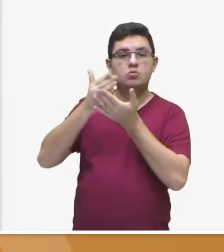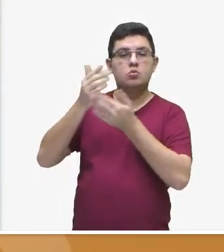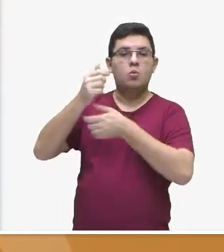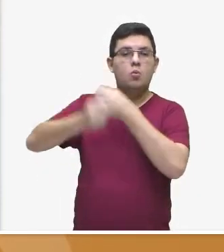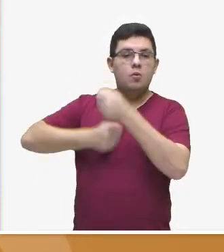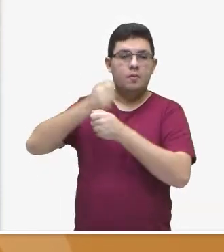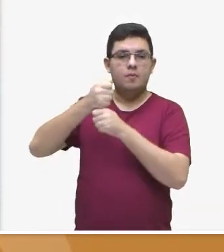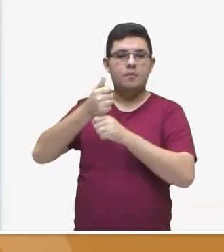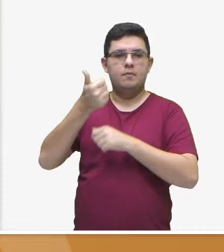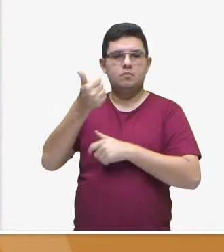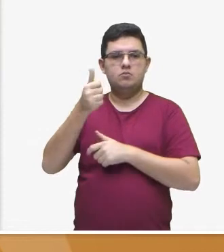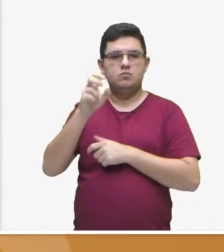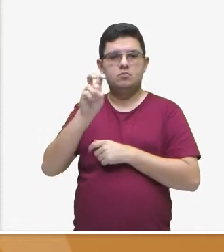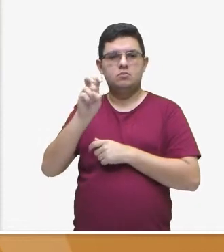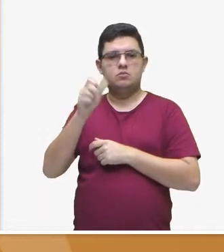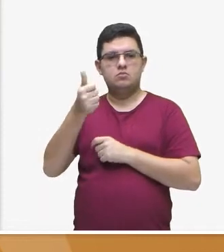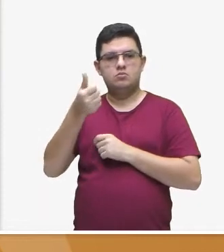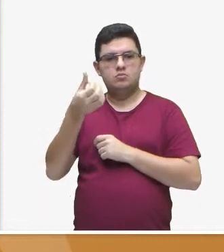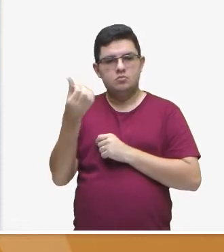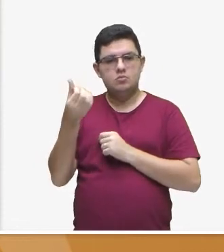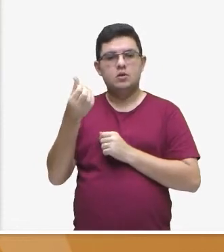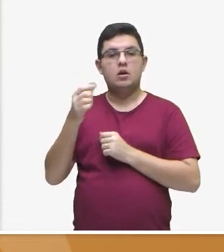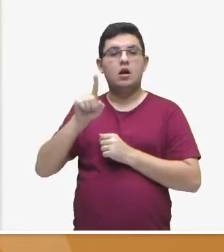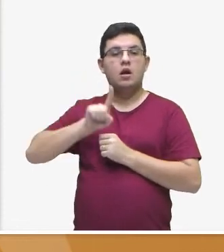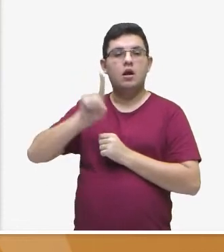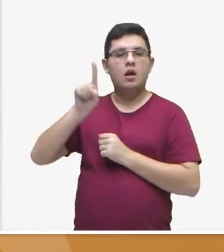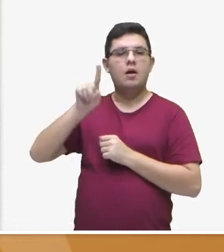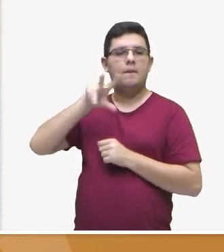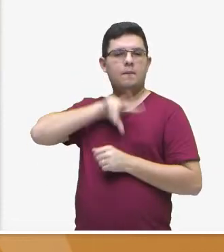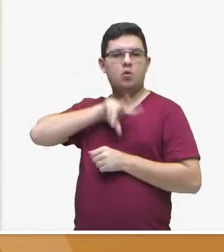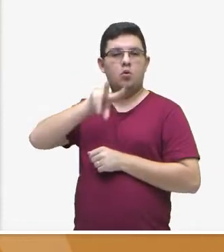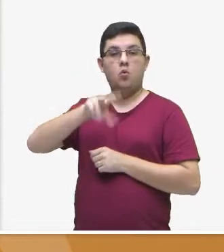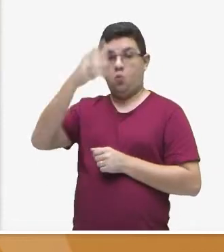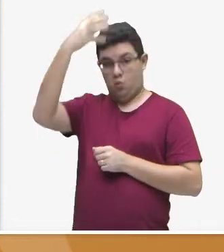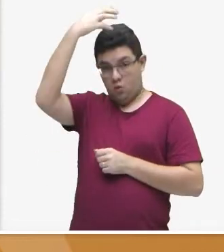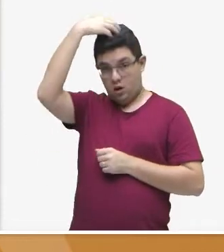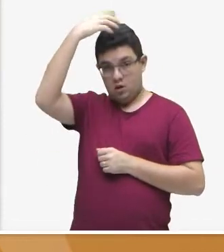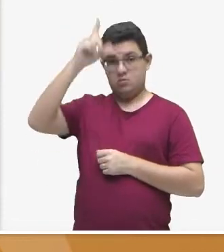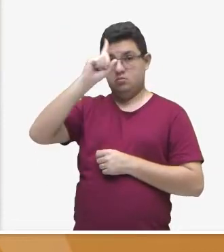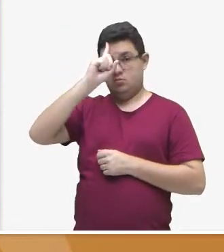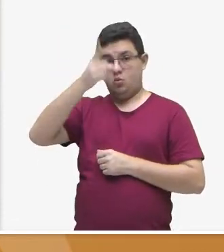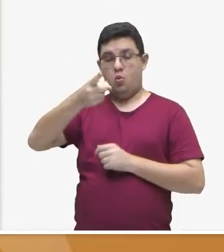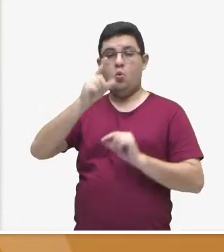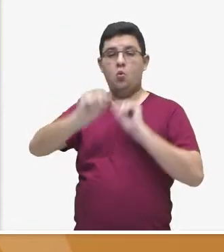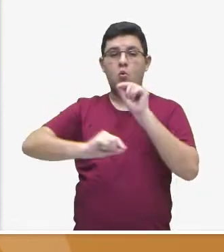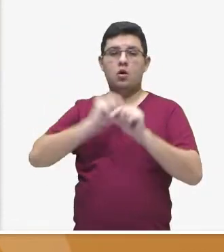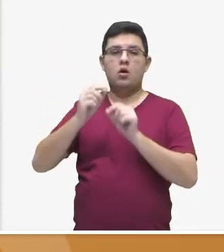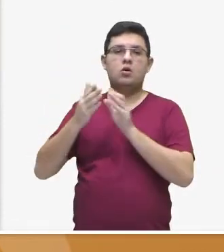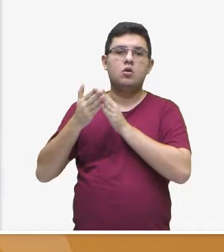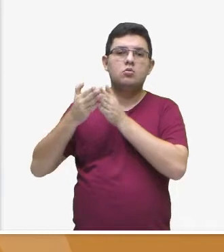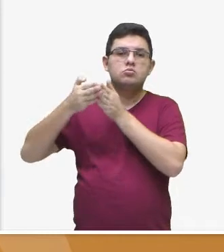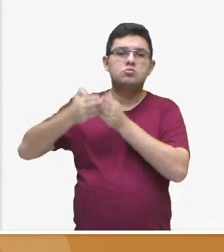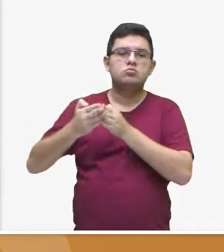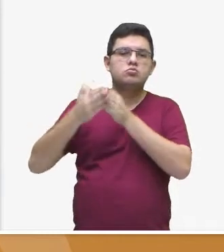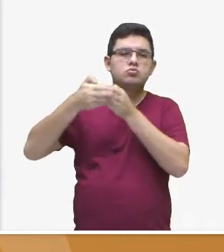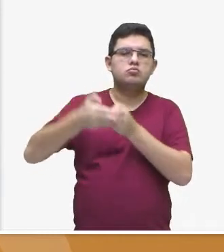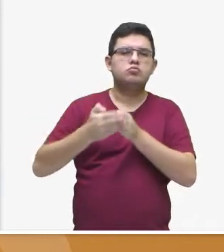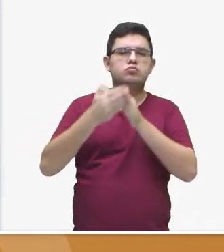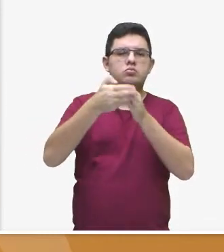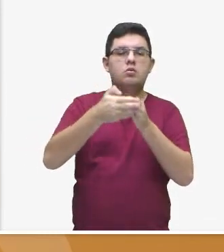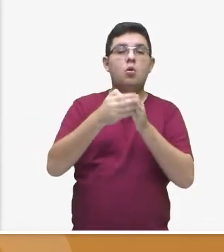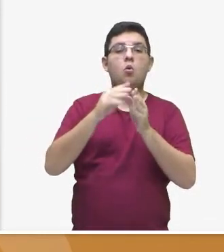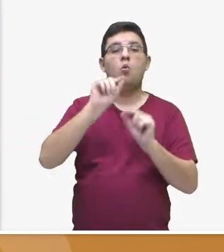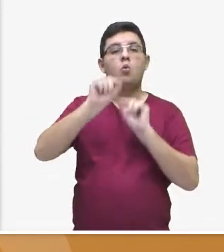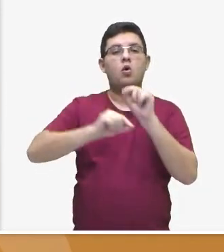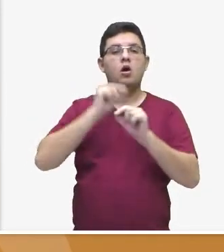navios ao novo território para efetivar o povoamento e a exploração do território. Vocês